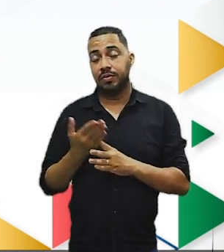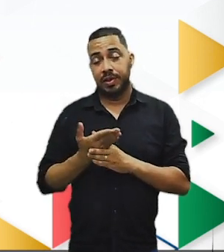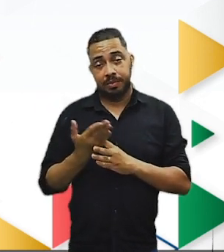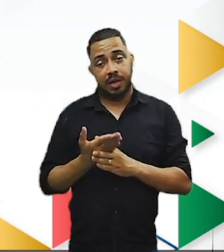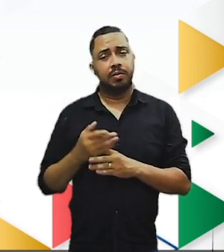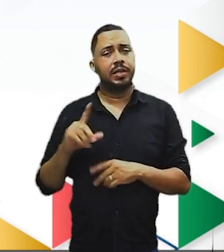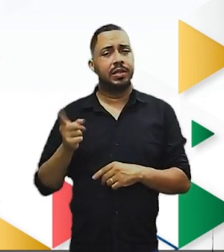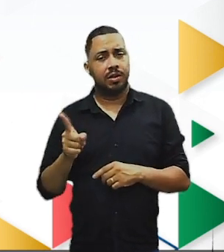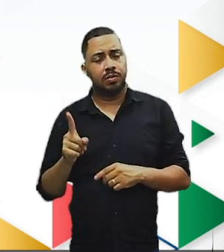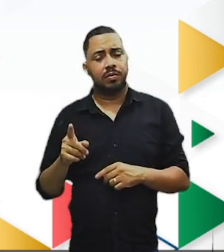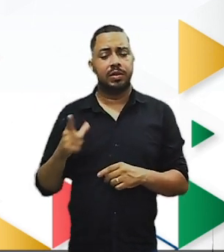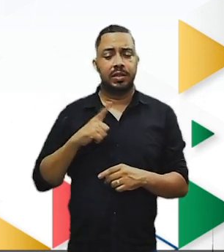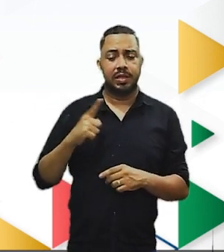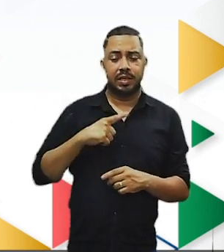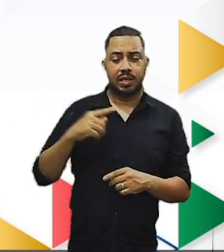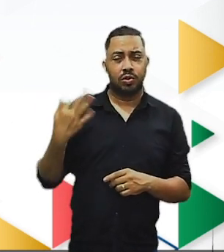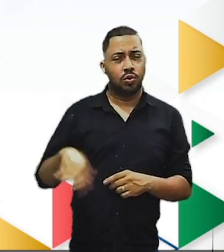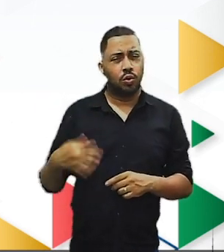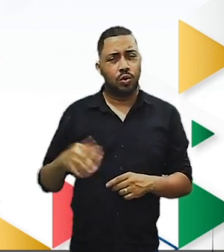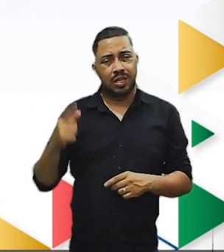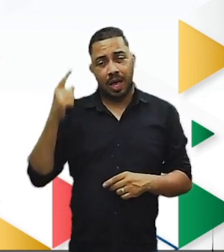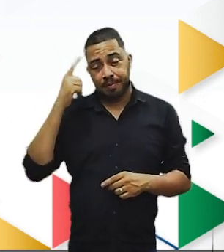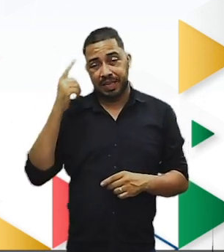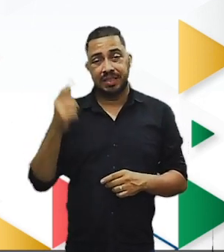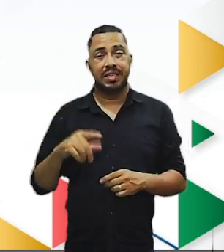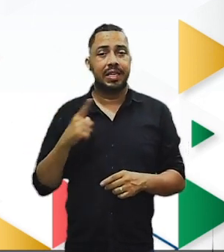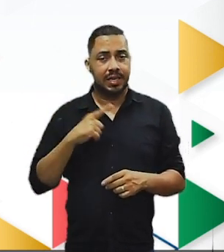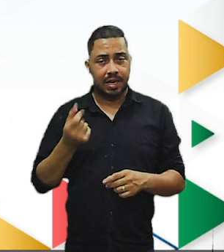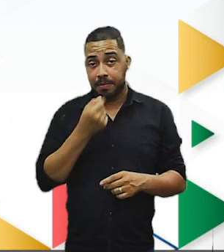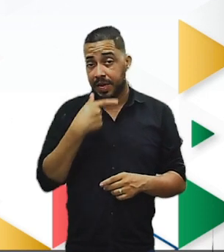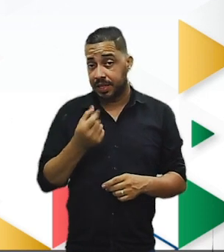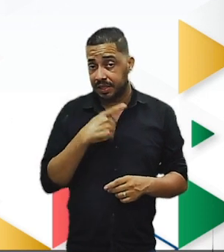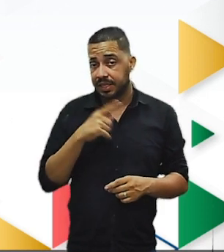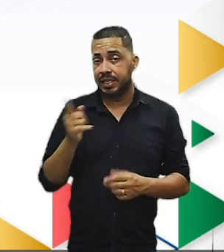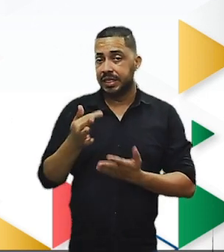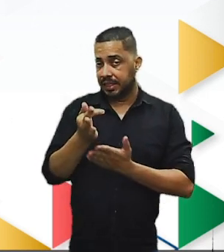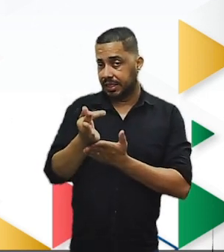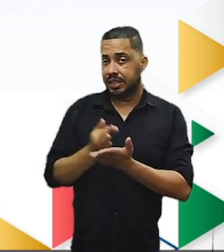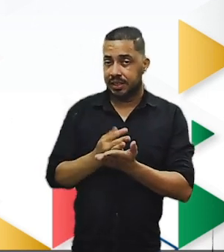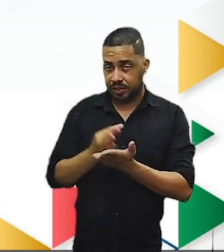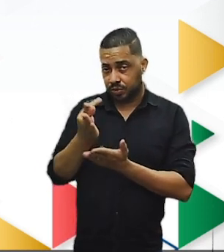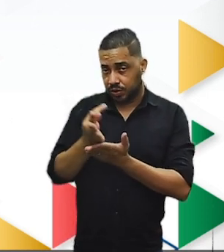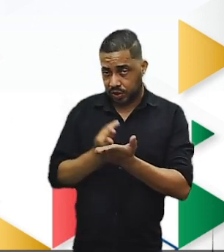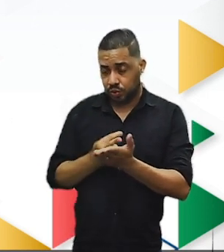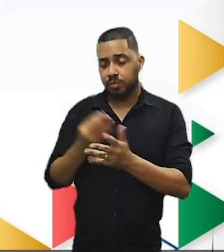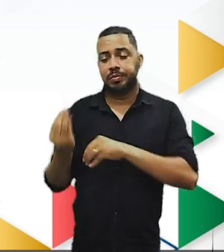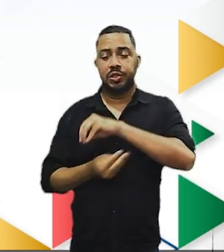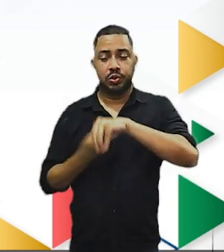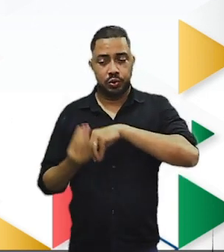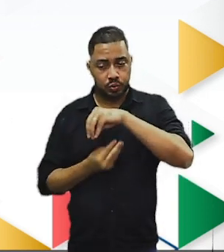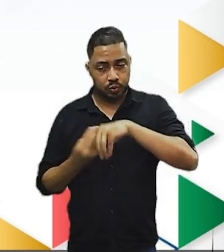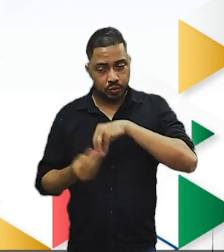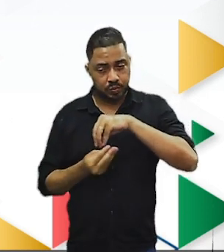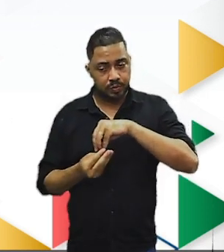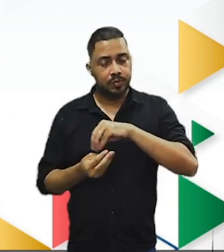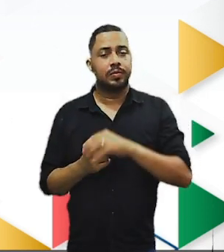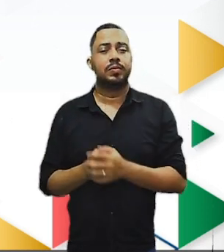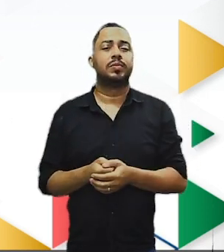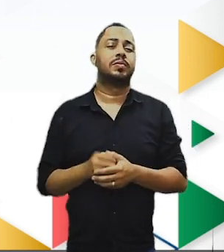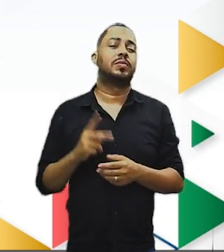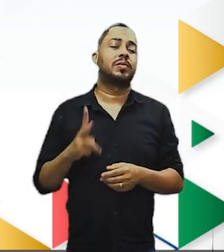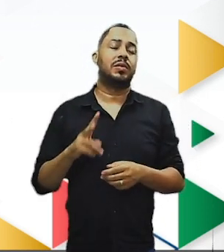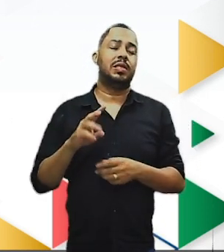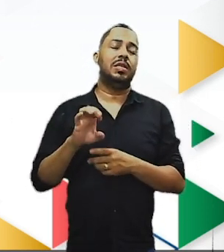de cabeça e há o produto, o medicamento. Esse texto, que é um texto misto, mais uma vez lembrar que é um texto que há o